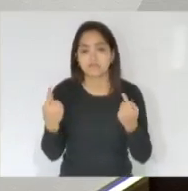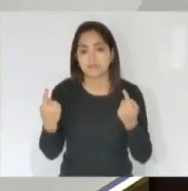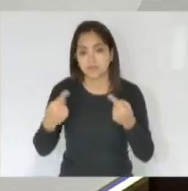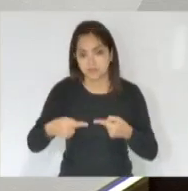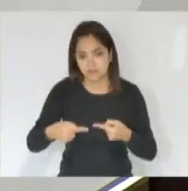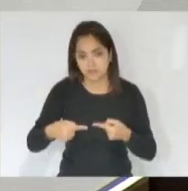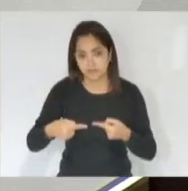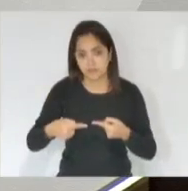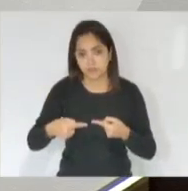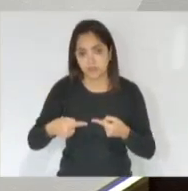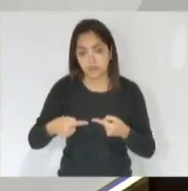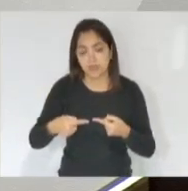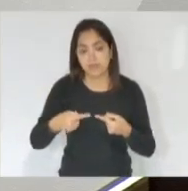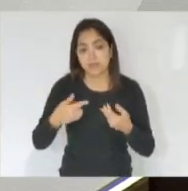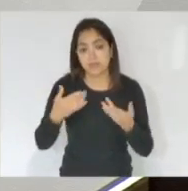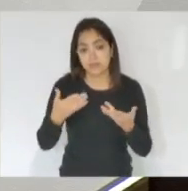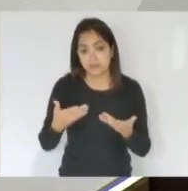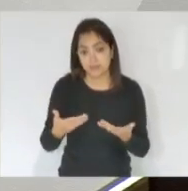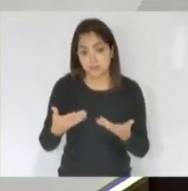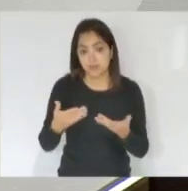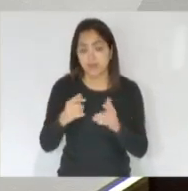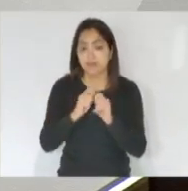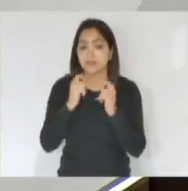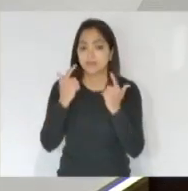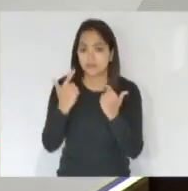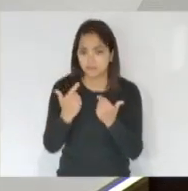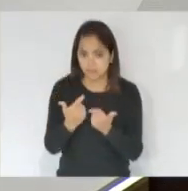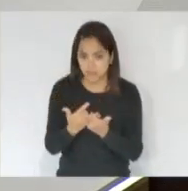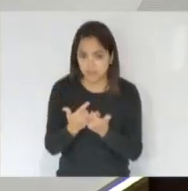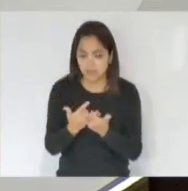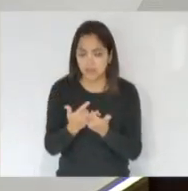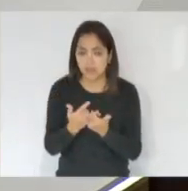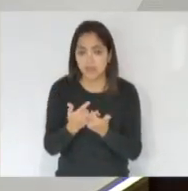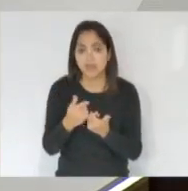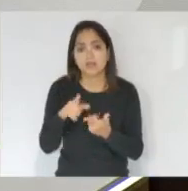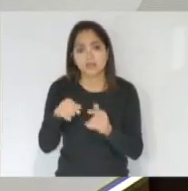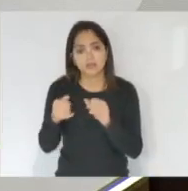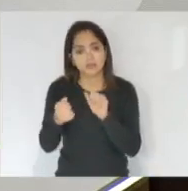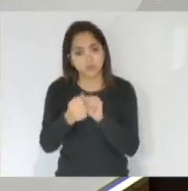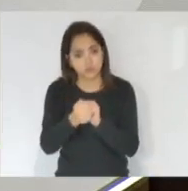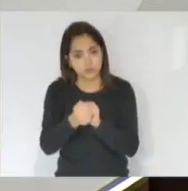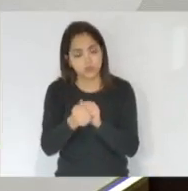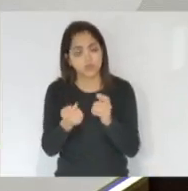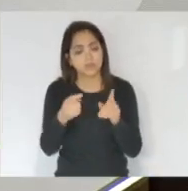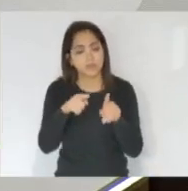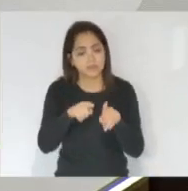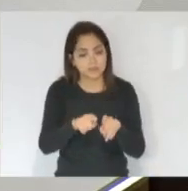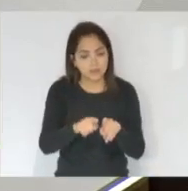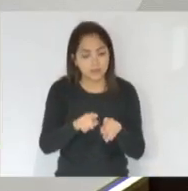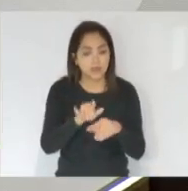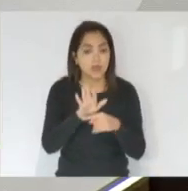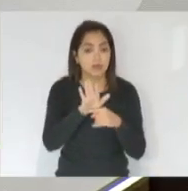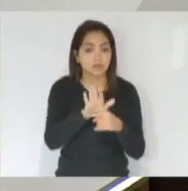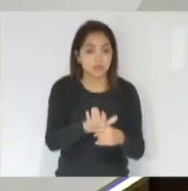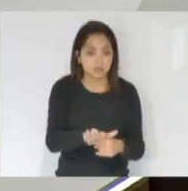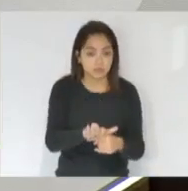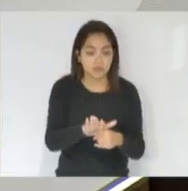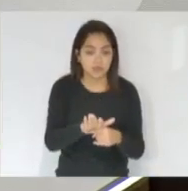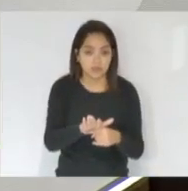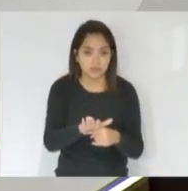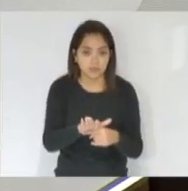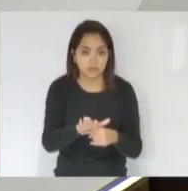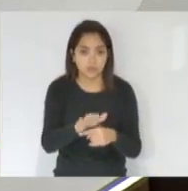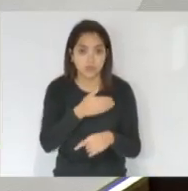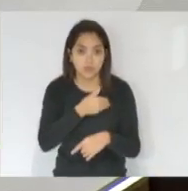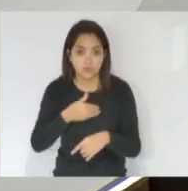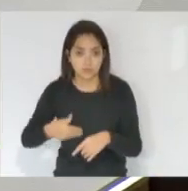Estado. Então, a Assembleia tem sido parceira. A Assembleia tem contribuído e ajudado o